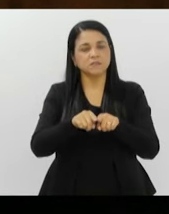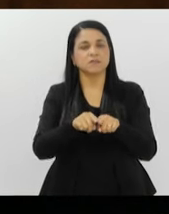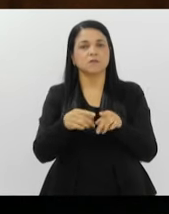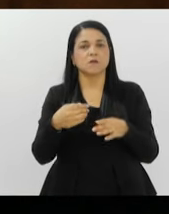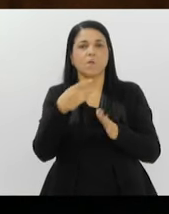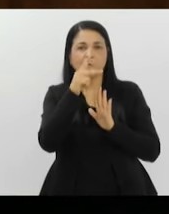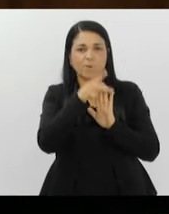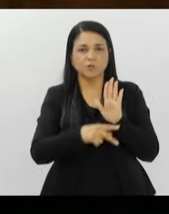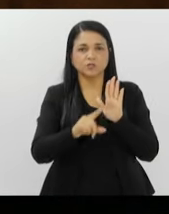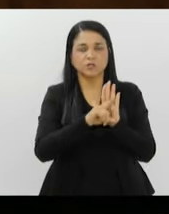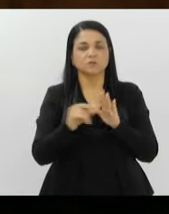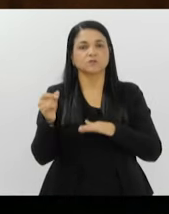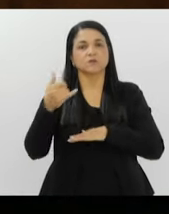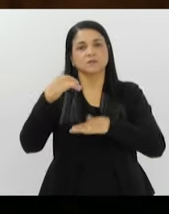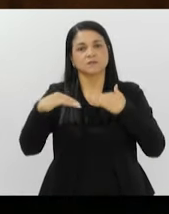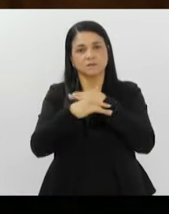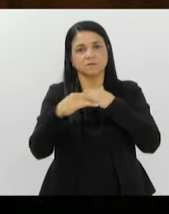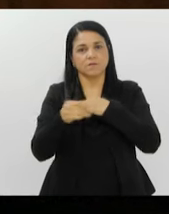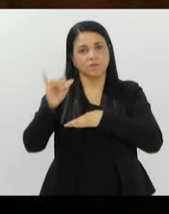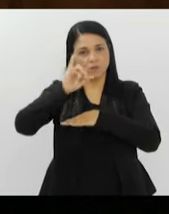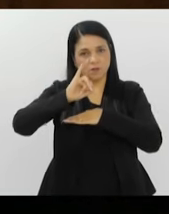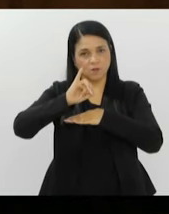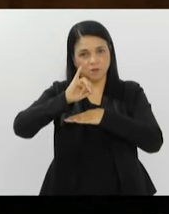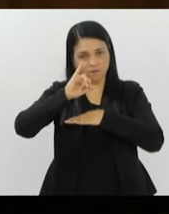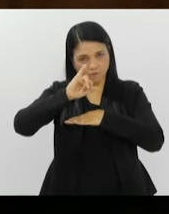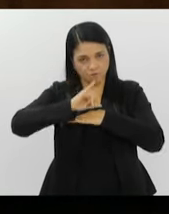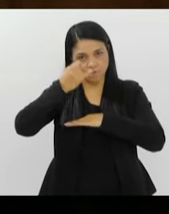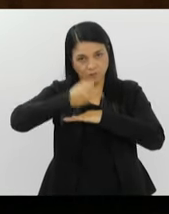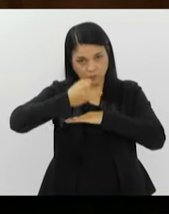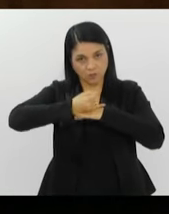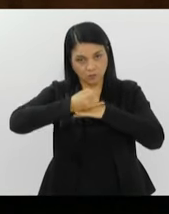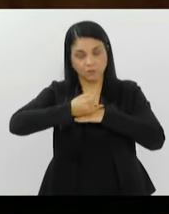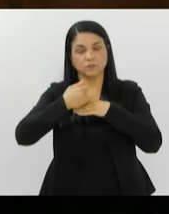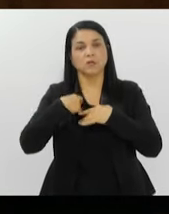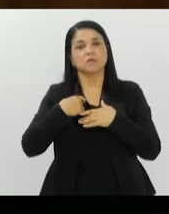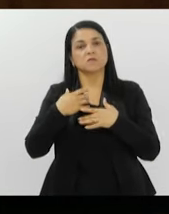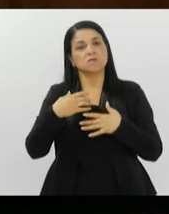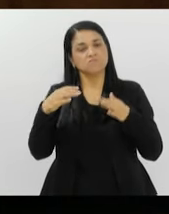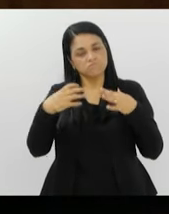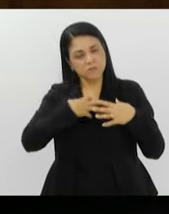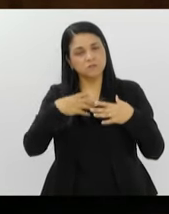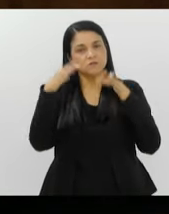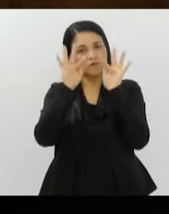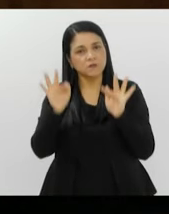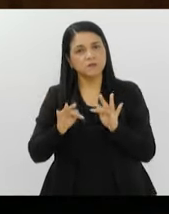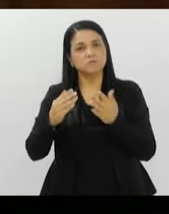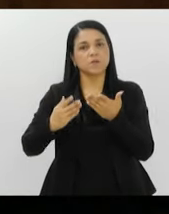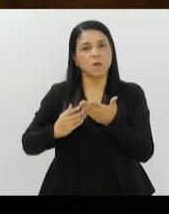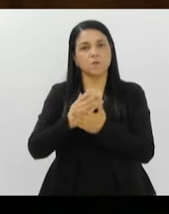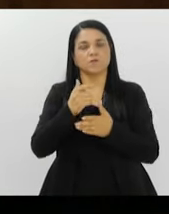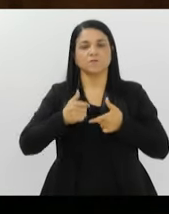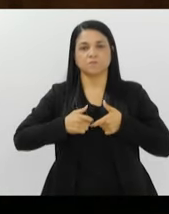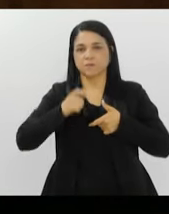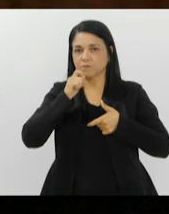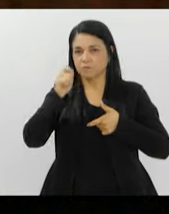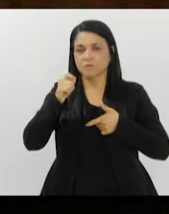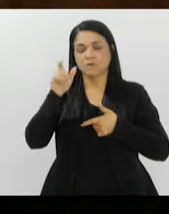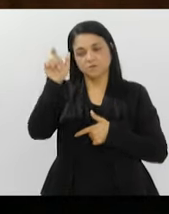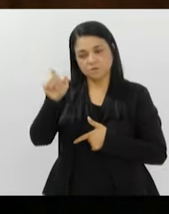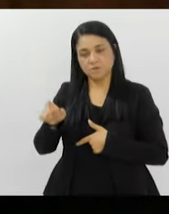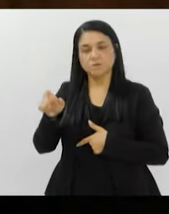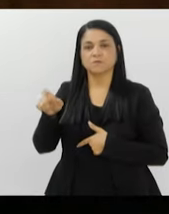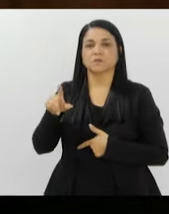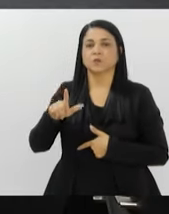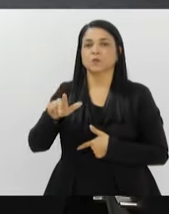Redonda então a gente fica muito feliz de ter aprovado a medalha de chades para o nosso amigo Dr Luiz Paulo Muito obrigado